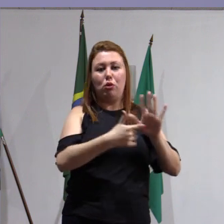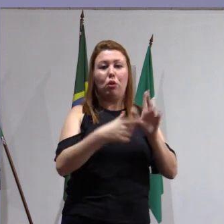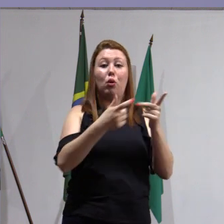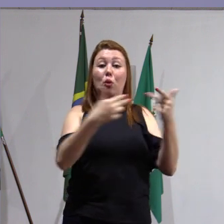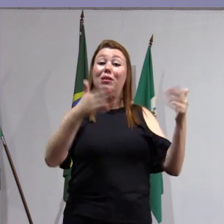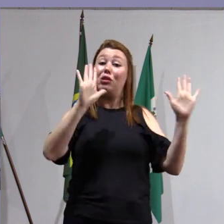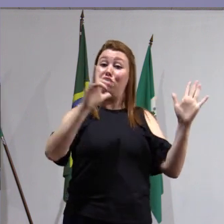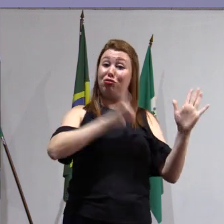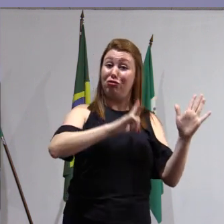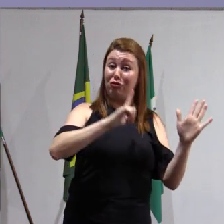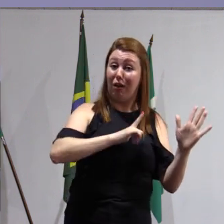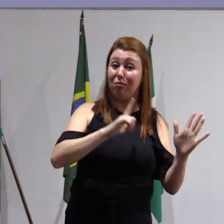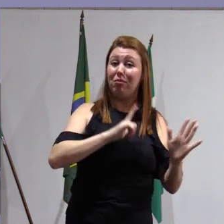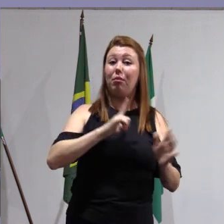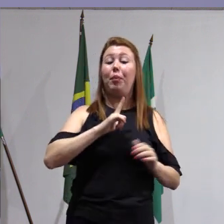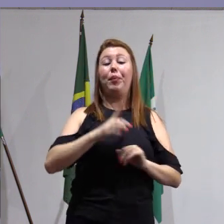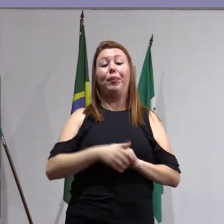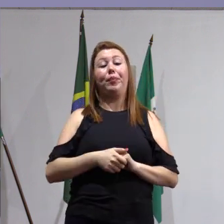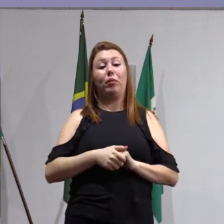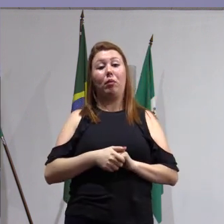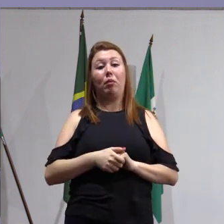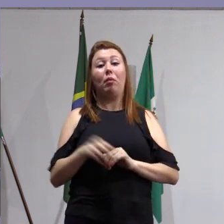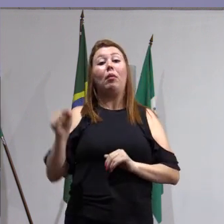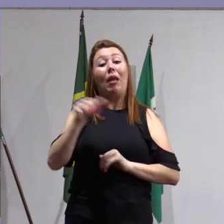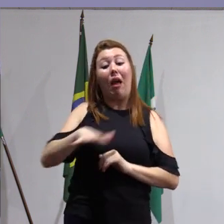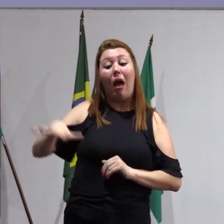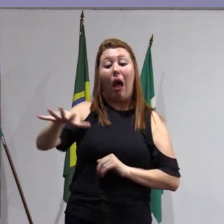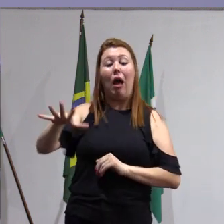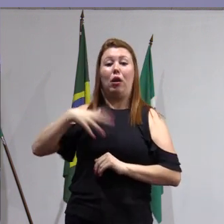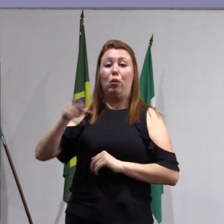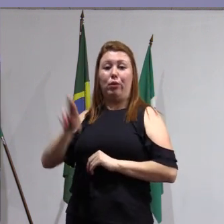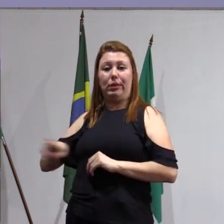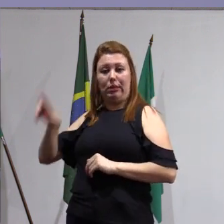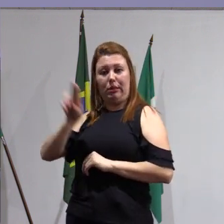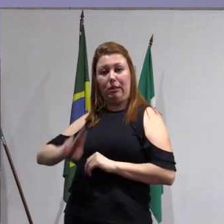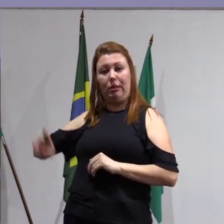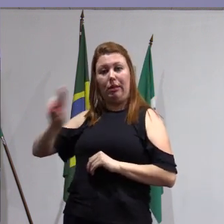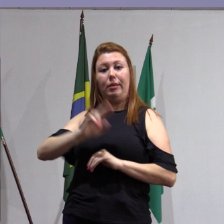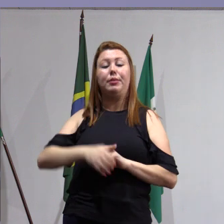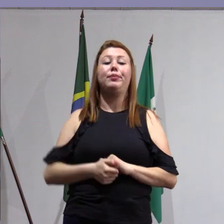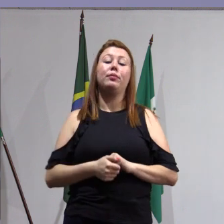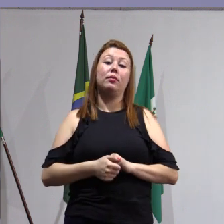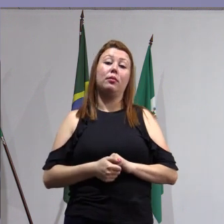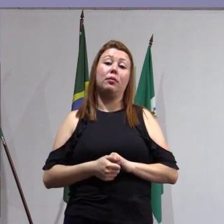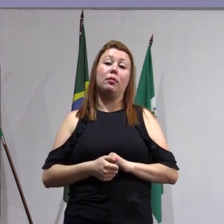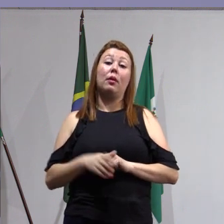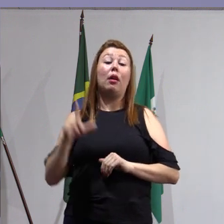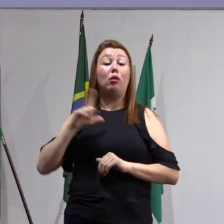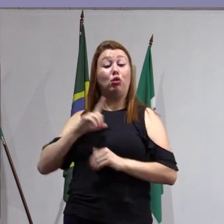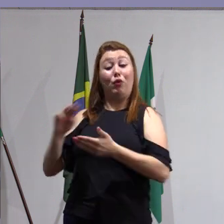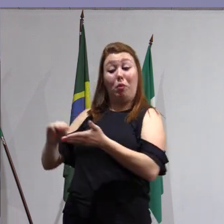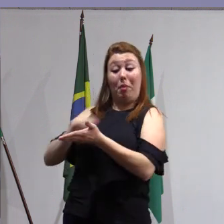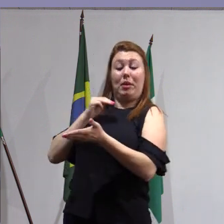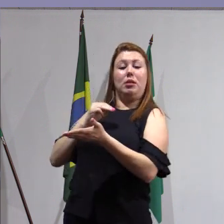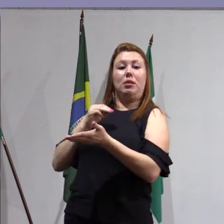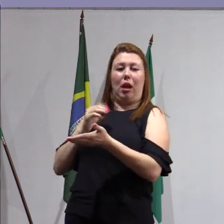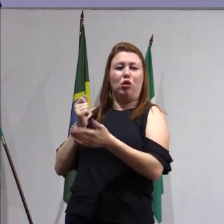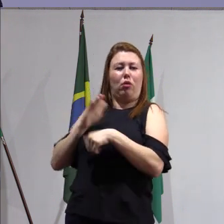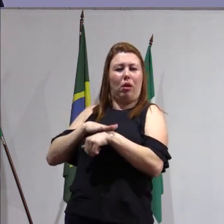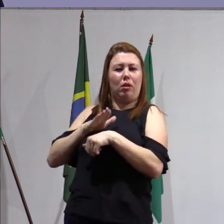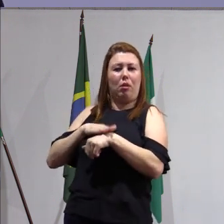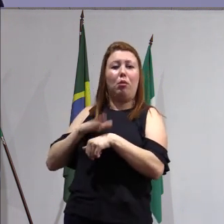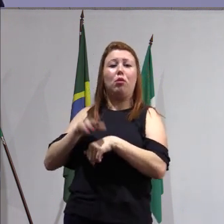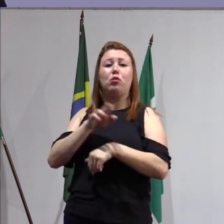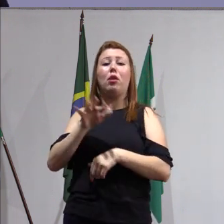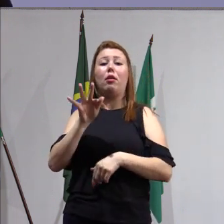hoje no âmbito das universidades. E eu recebi uma mensagem há pouco do professor Fernando